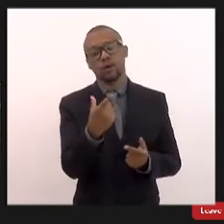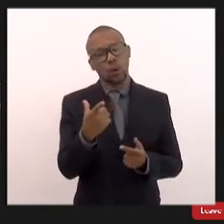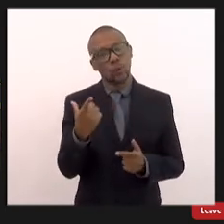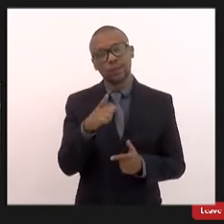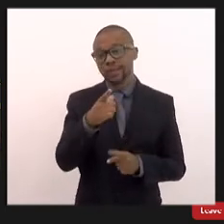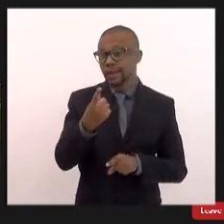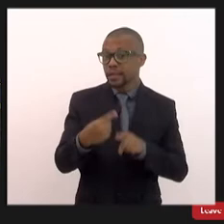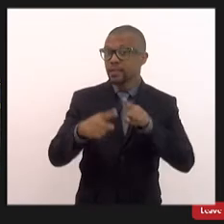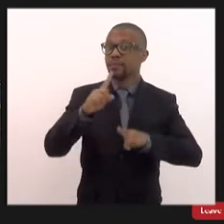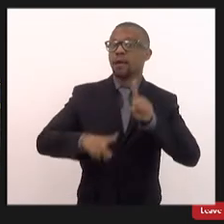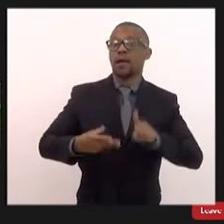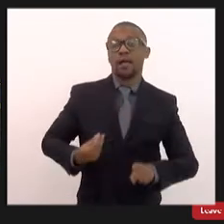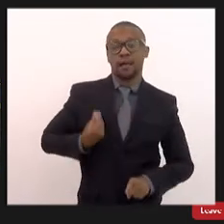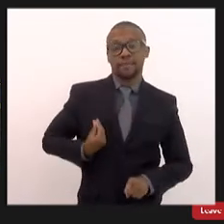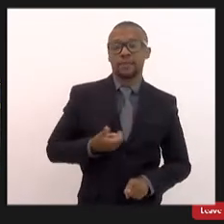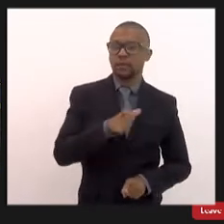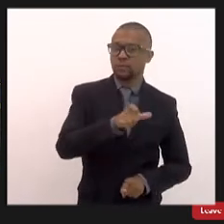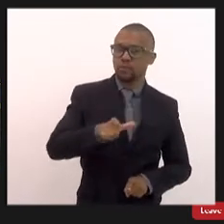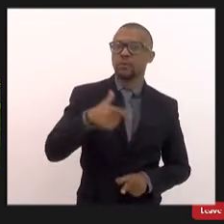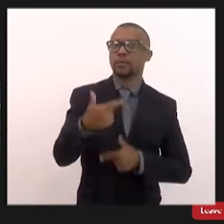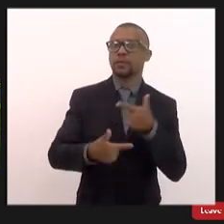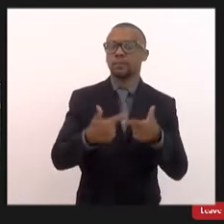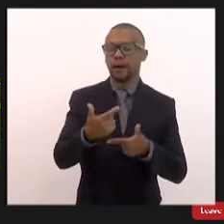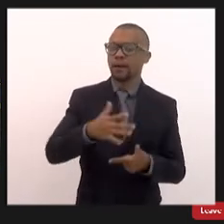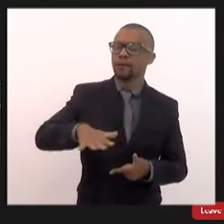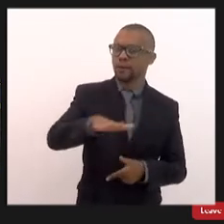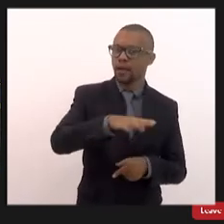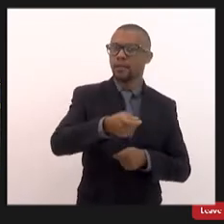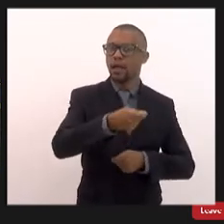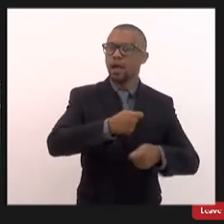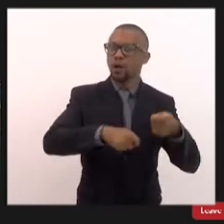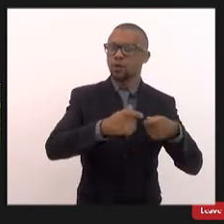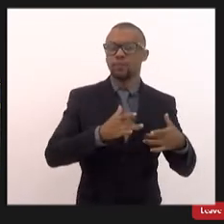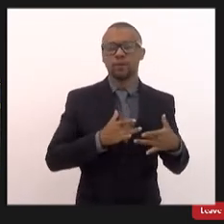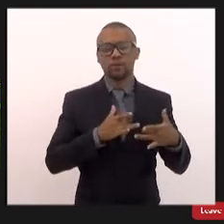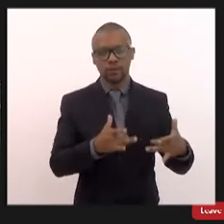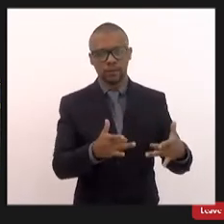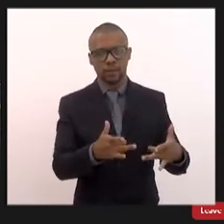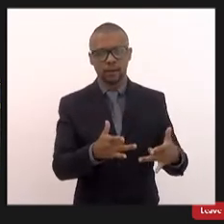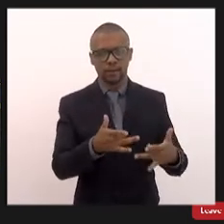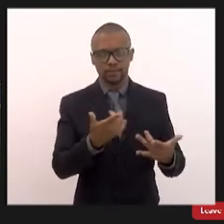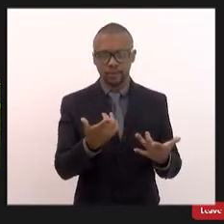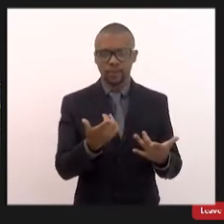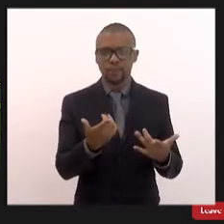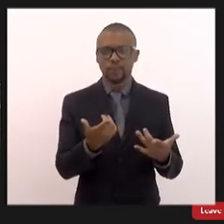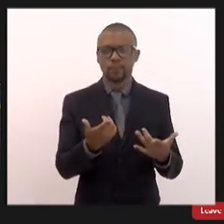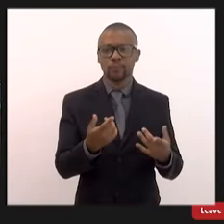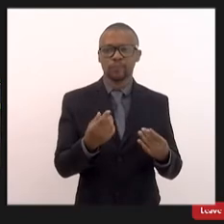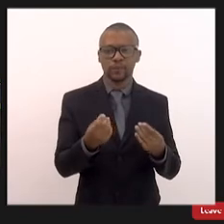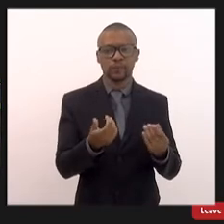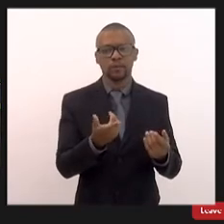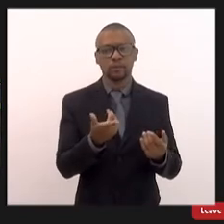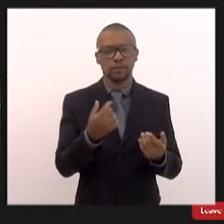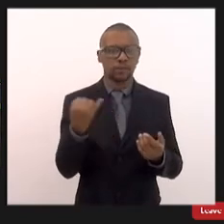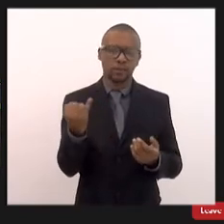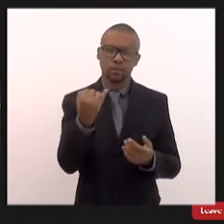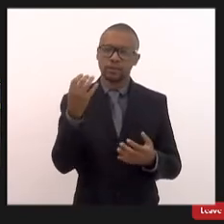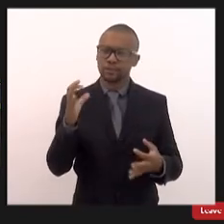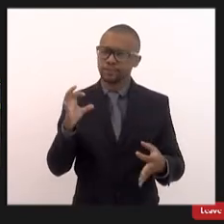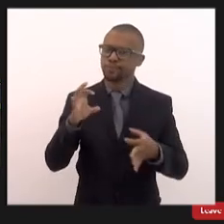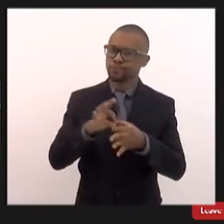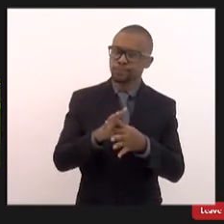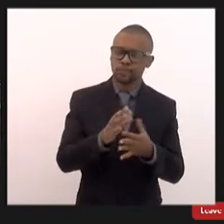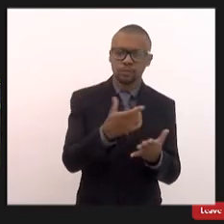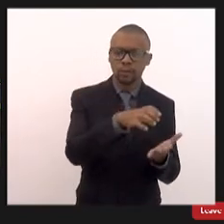de fato, fomentem essa iniciativa, essa criatividade que marca a ação dos setores dos movimentos populares